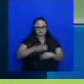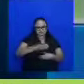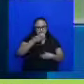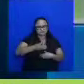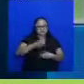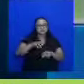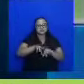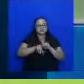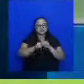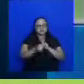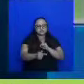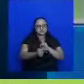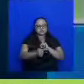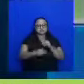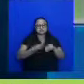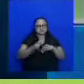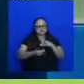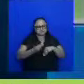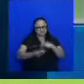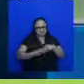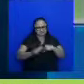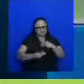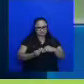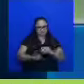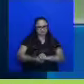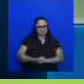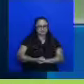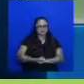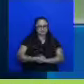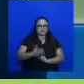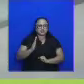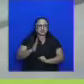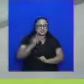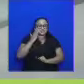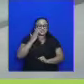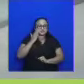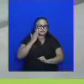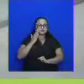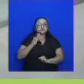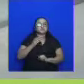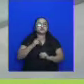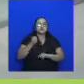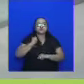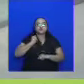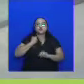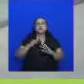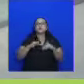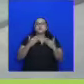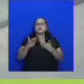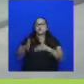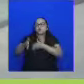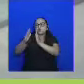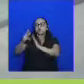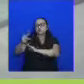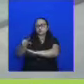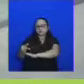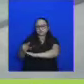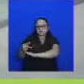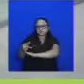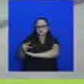globo do Super 7, girando, sendo embaralhadas. E vamos saber então qual o número para sua coluna